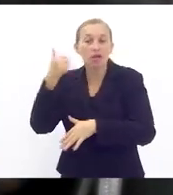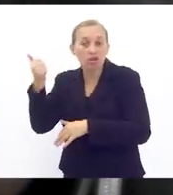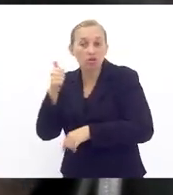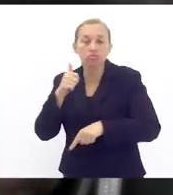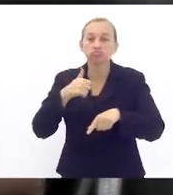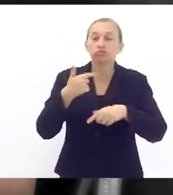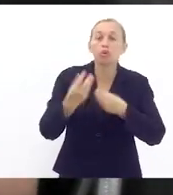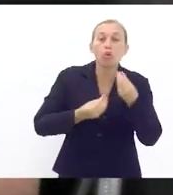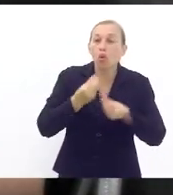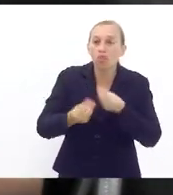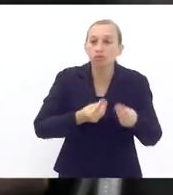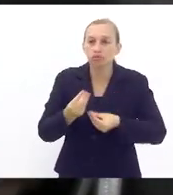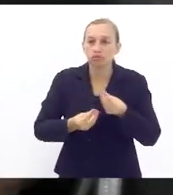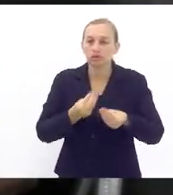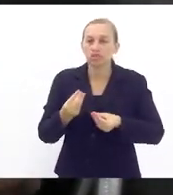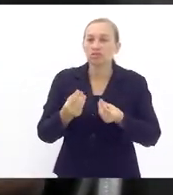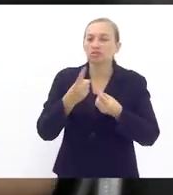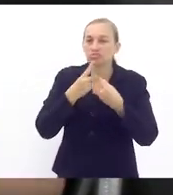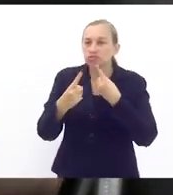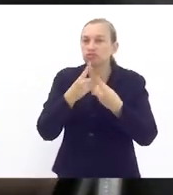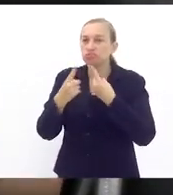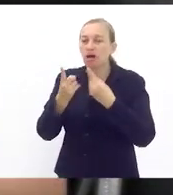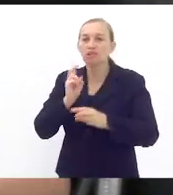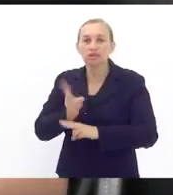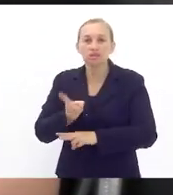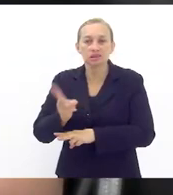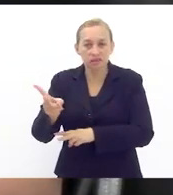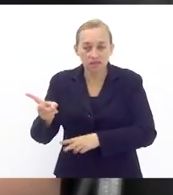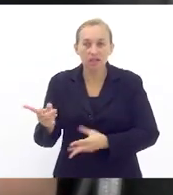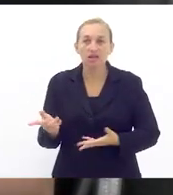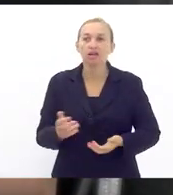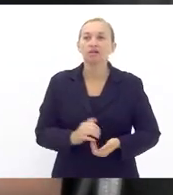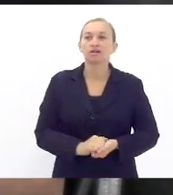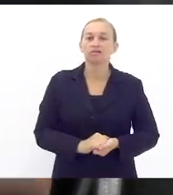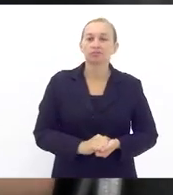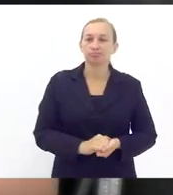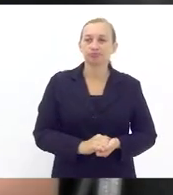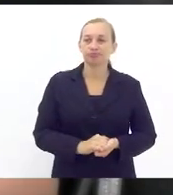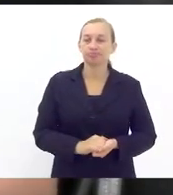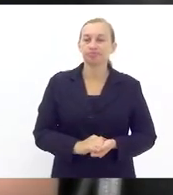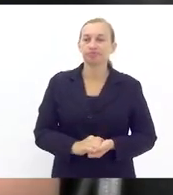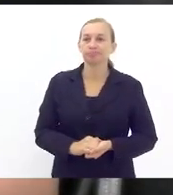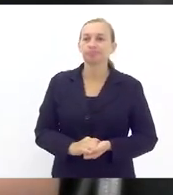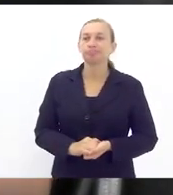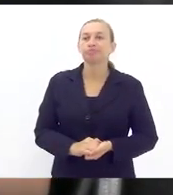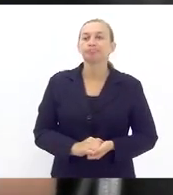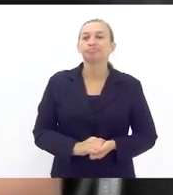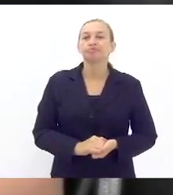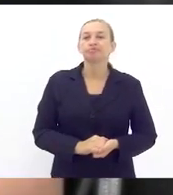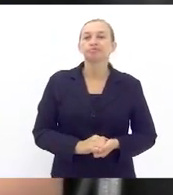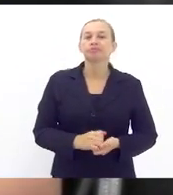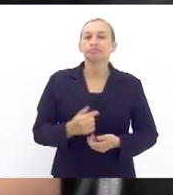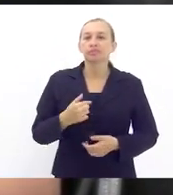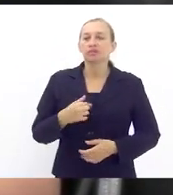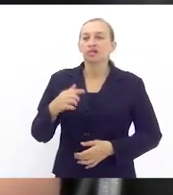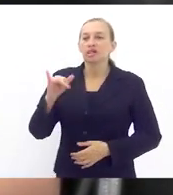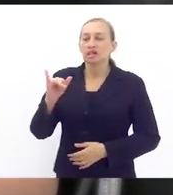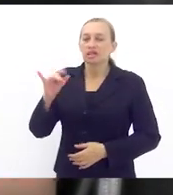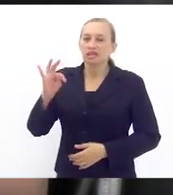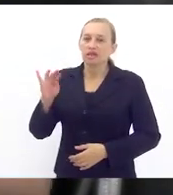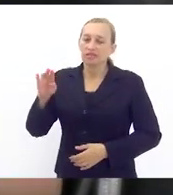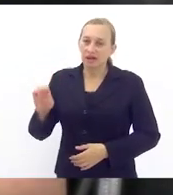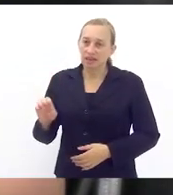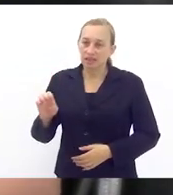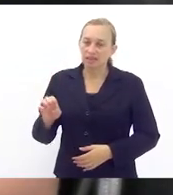num diálogo pulsante vivo permanente É eu estou nessa interface enquanto superintendente de